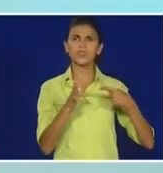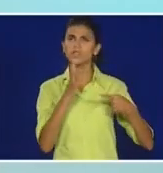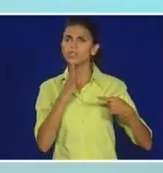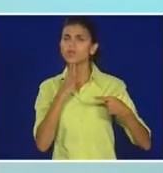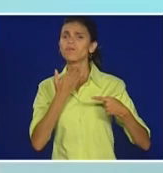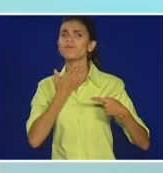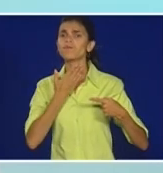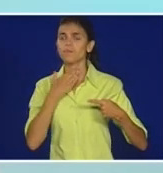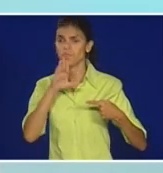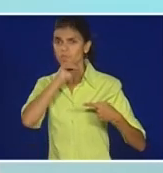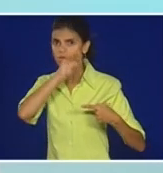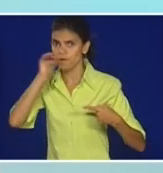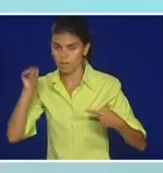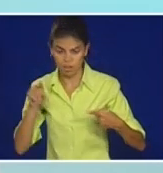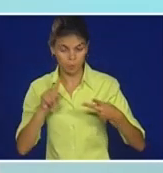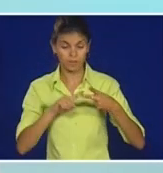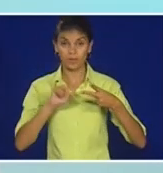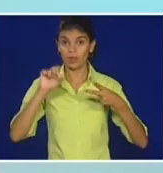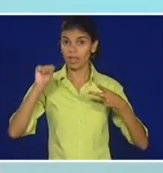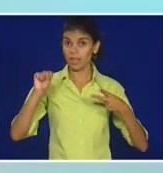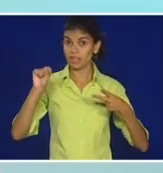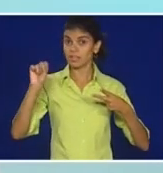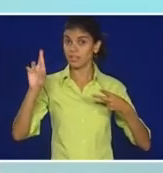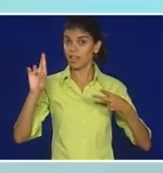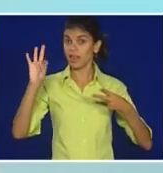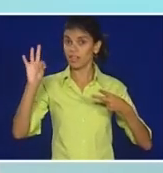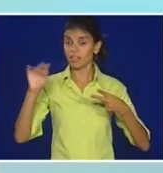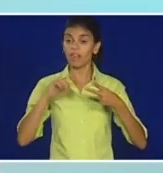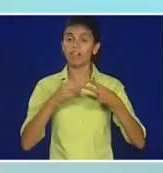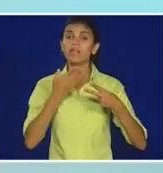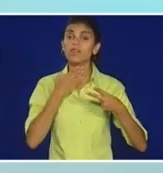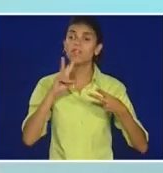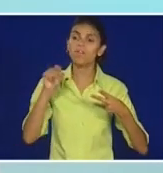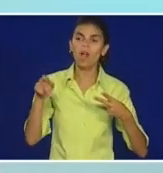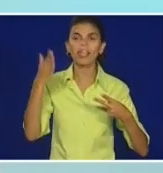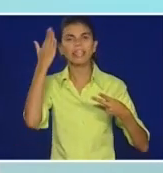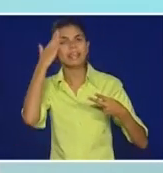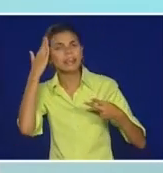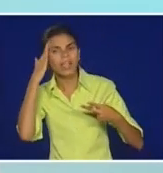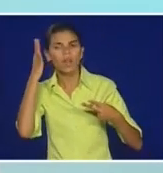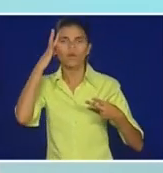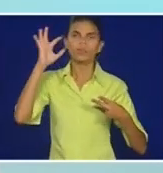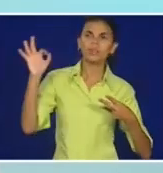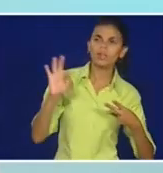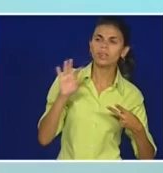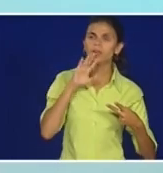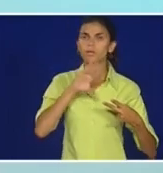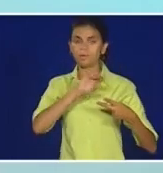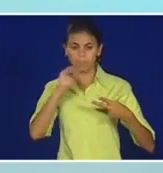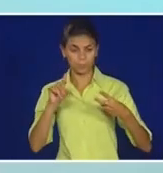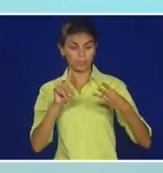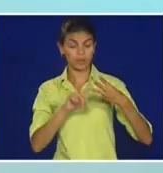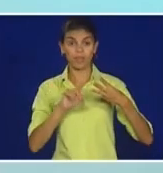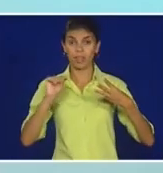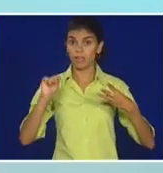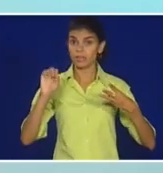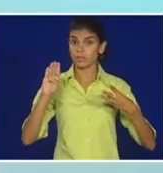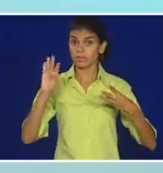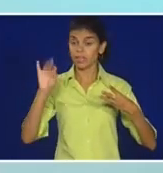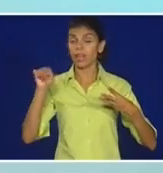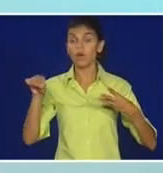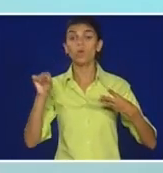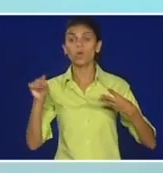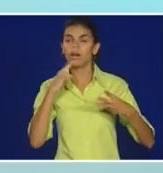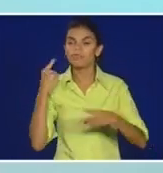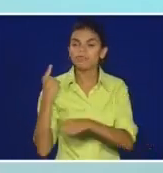fala, o SRT, que é o mínimo de recepção de fala ou inteligibilidade de fala, e